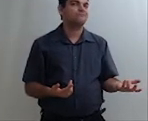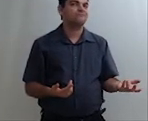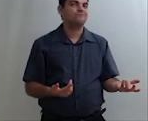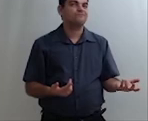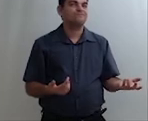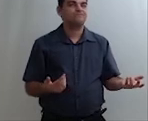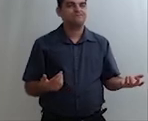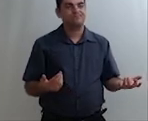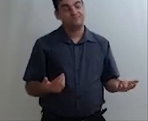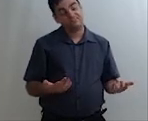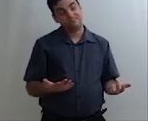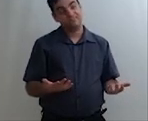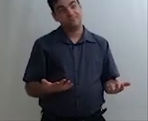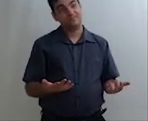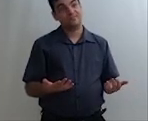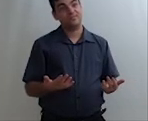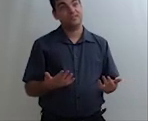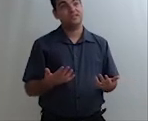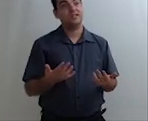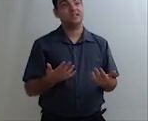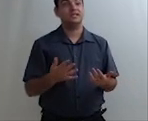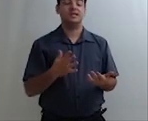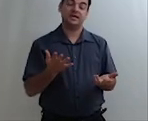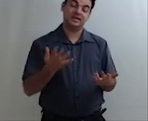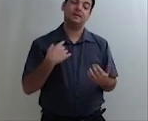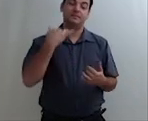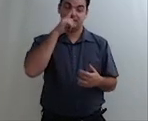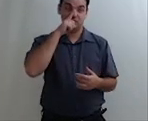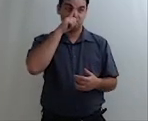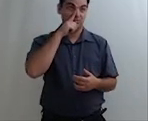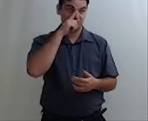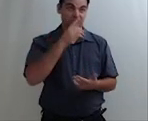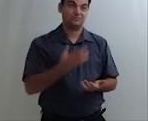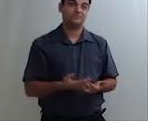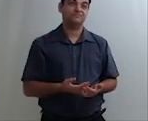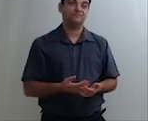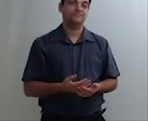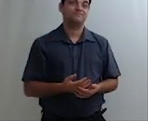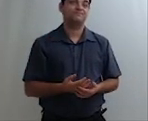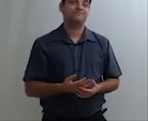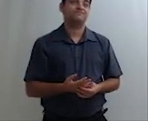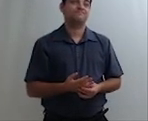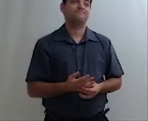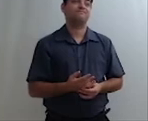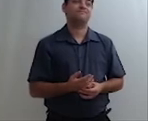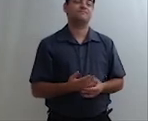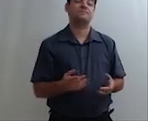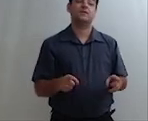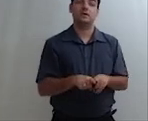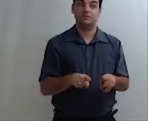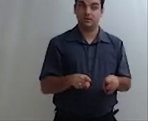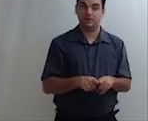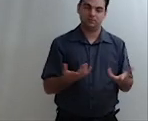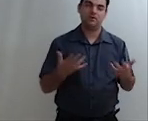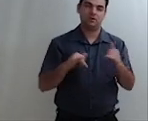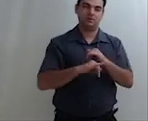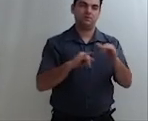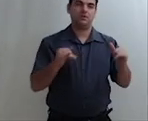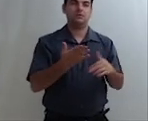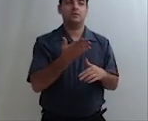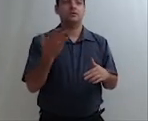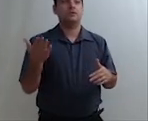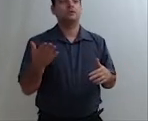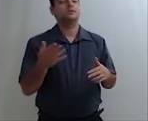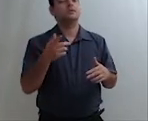no no tocante a a imputações de autoria eh não é possível também deixar de dizer que o